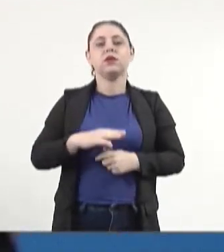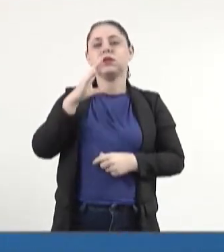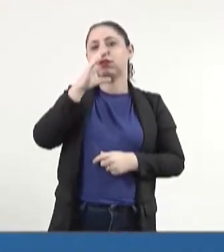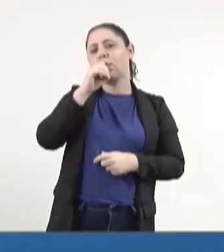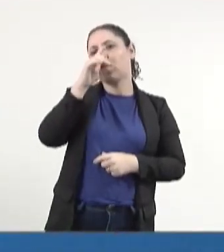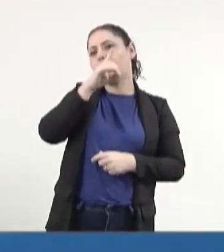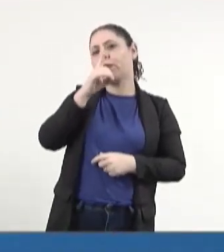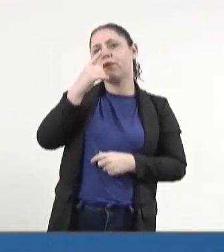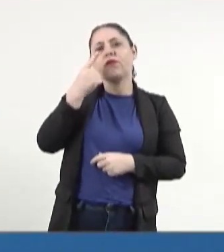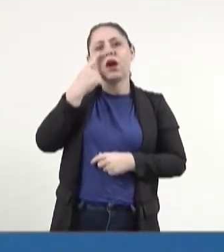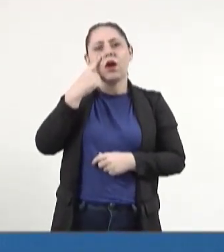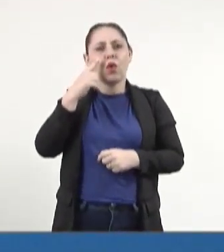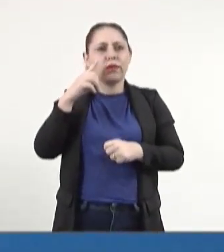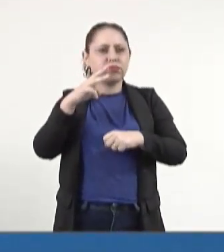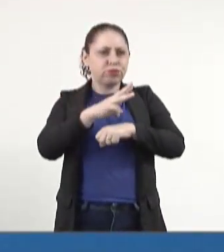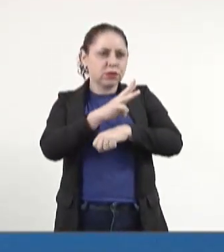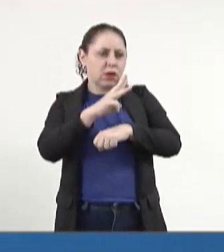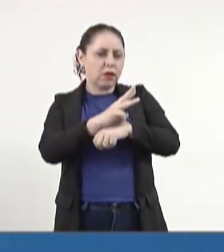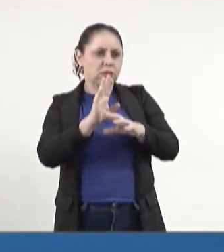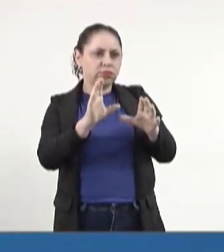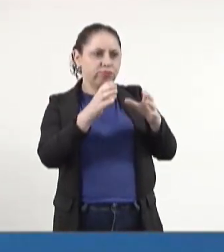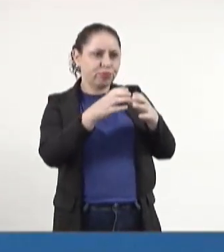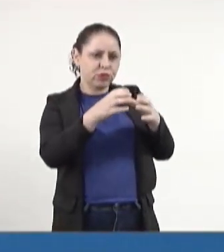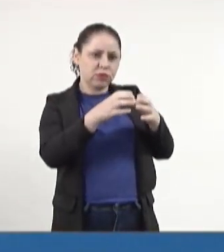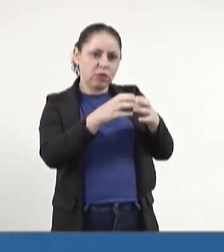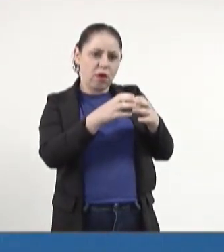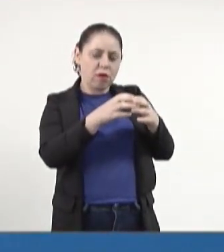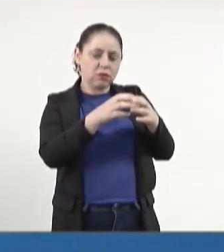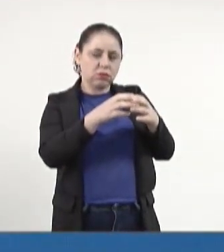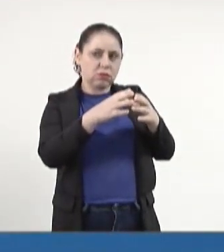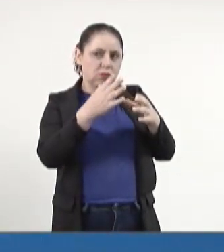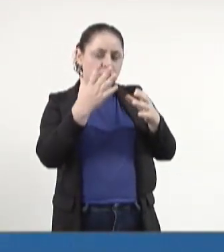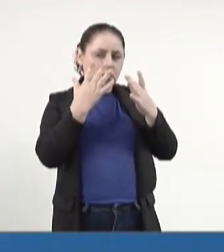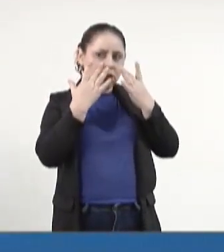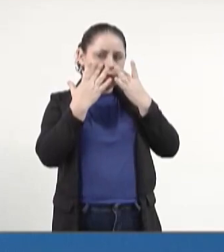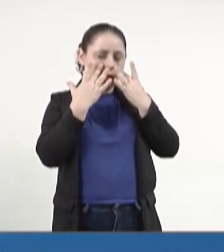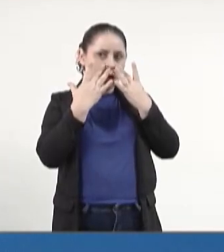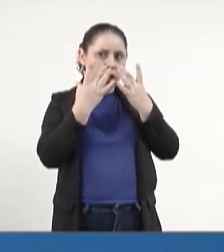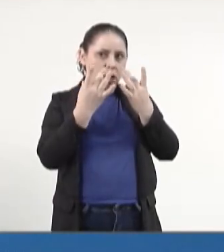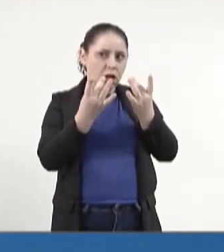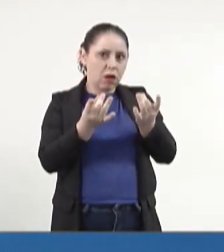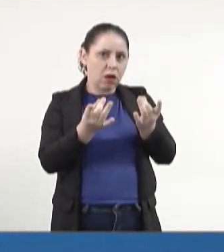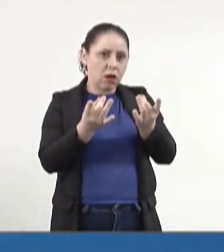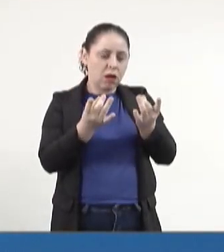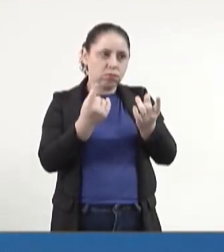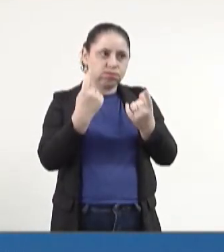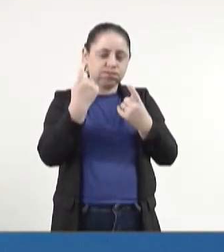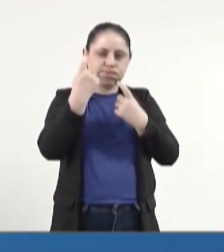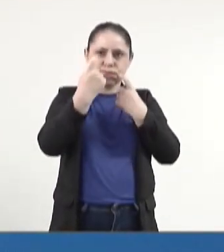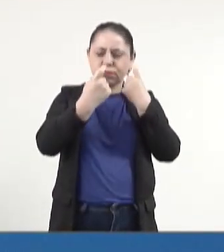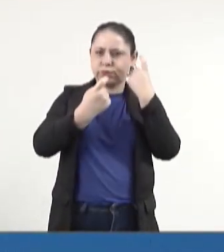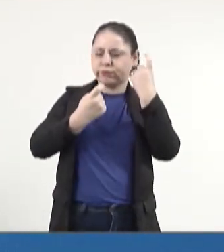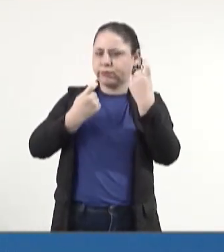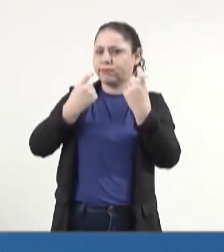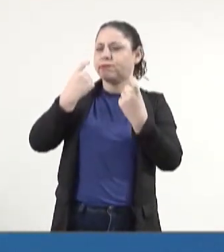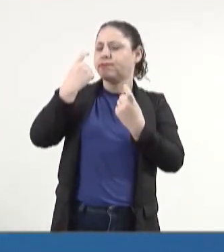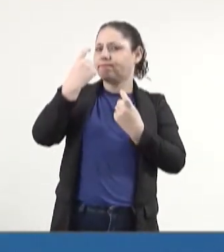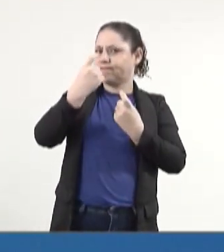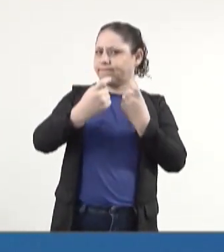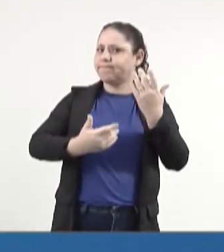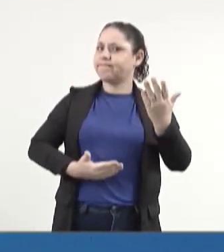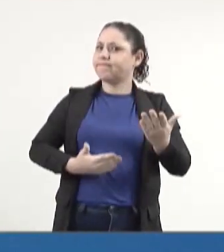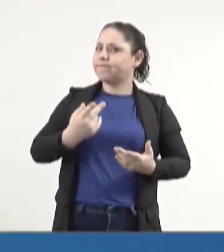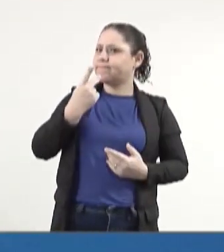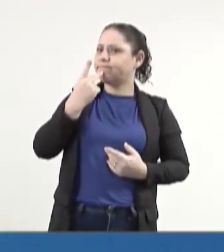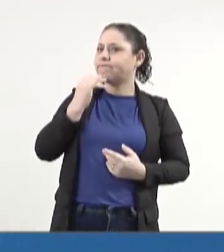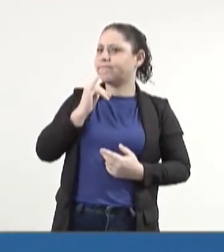a gente viu pelos grupos um pouco assustadora aí uma pauta que preocupou os servidores e